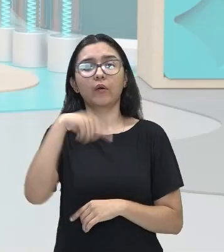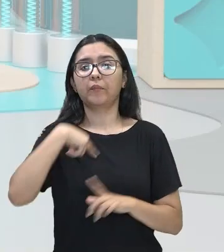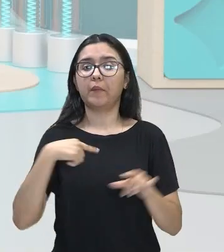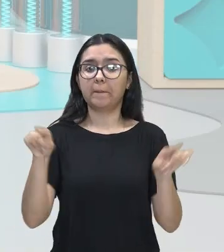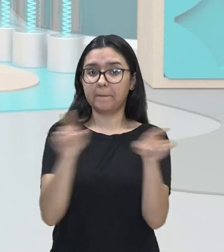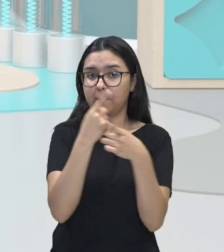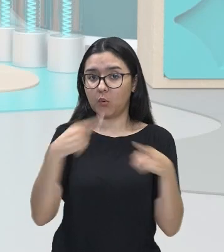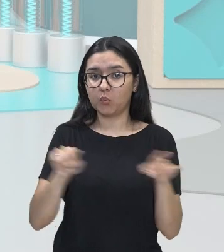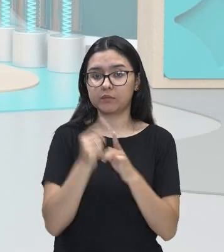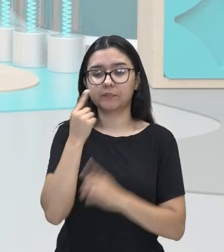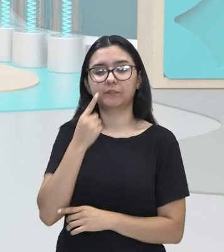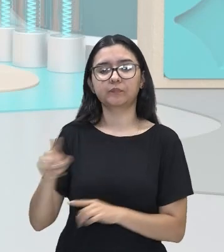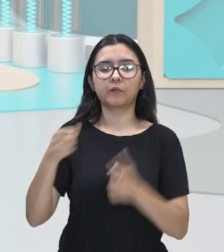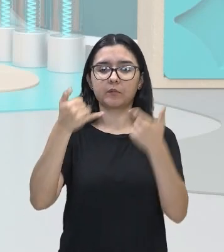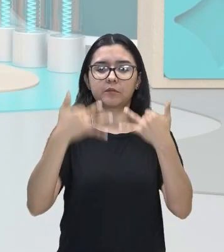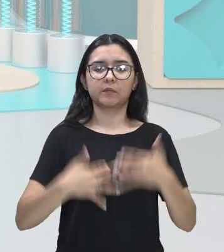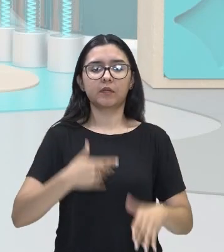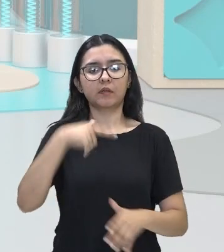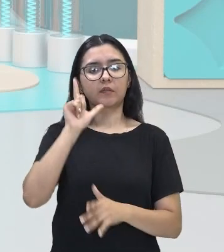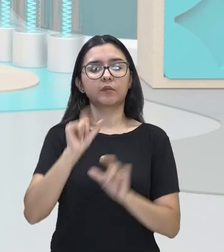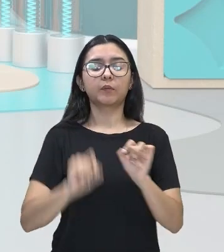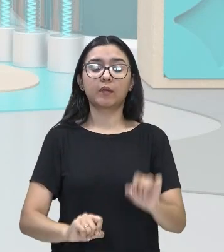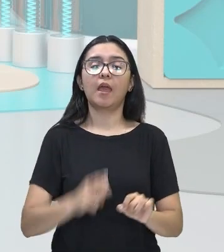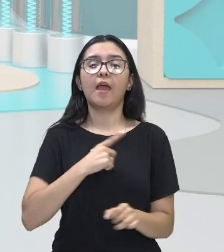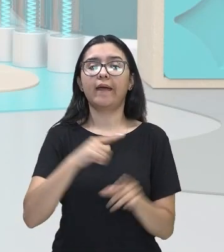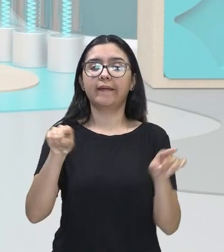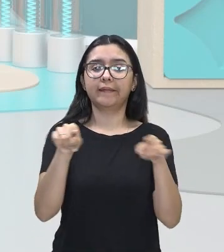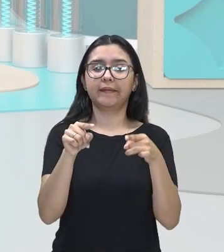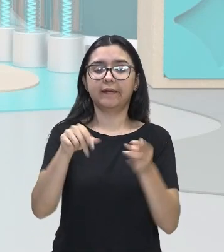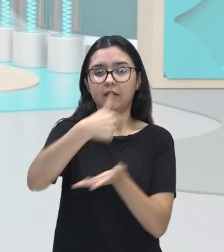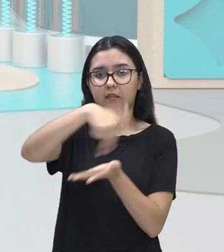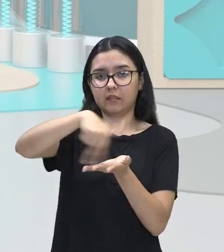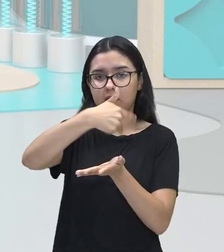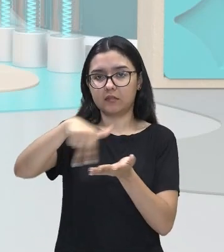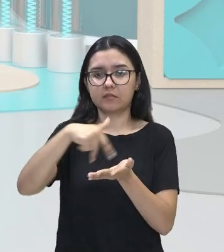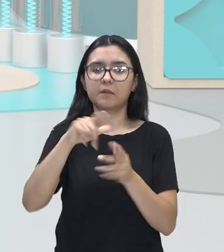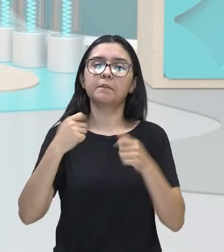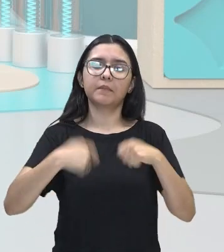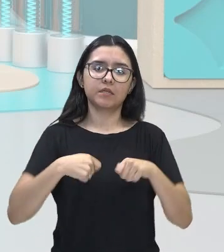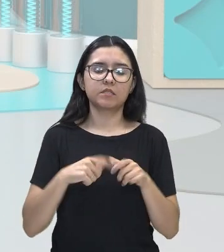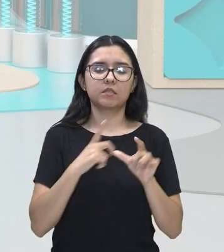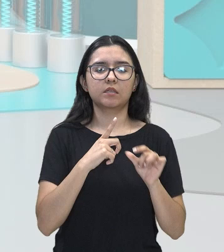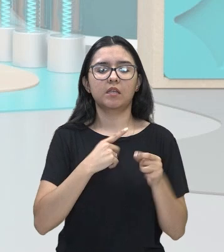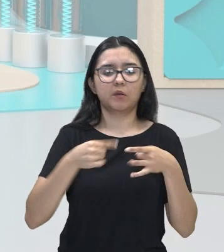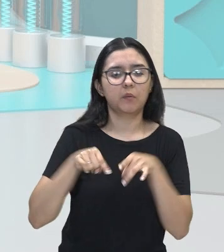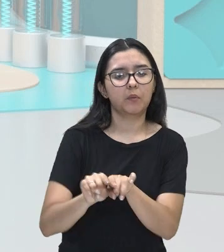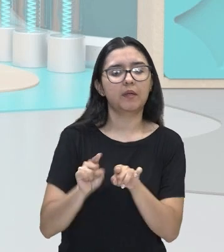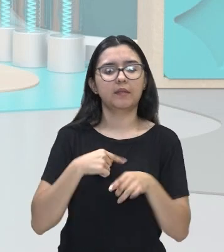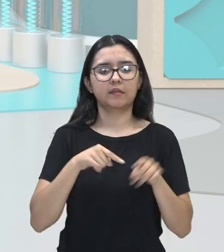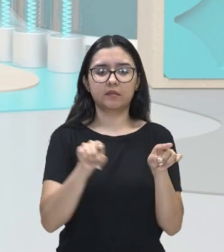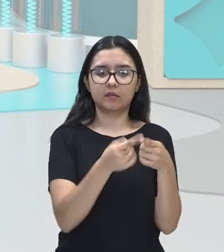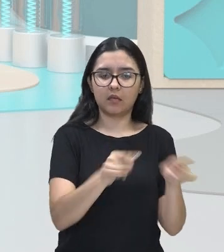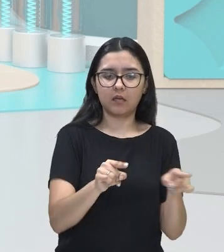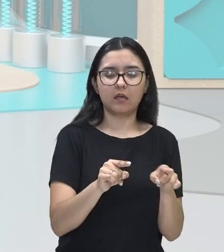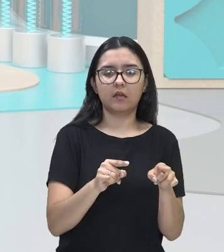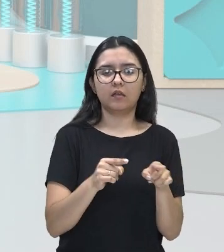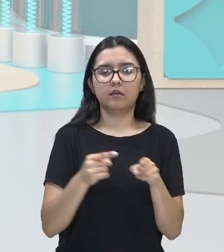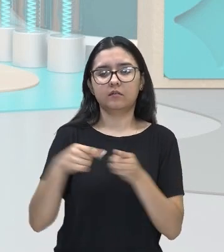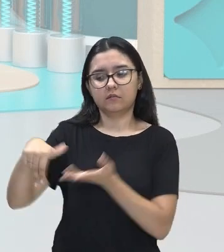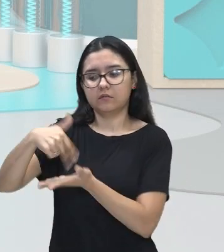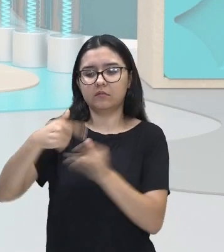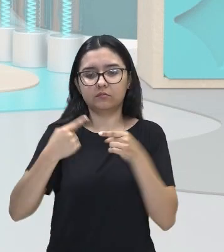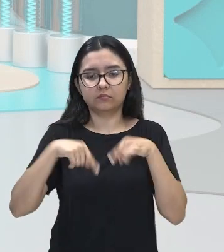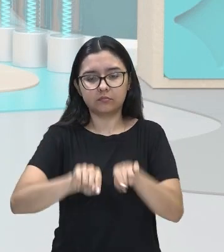música. Como disse a vocês, a dança, ela geralmente, em geral, ela é acompanhada por música. Na salsa não é diferente. E a